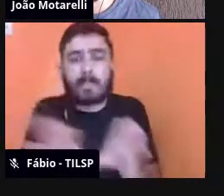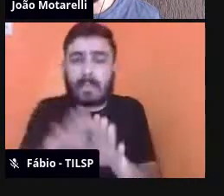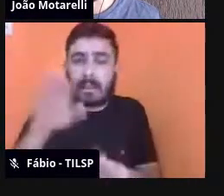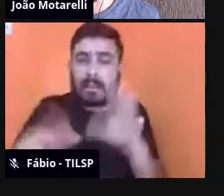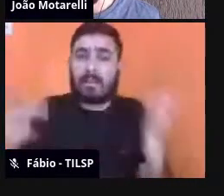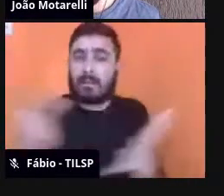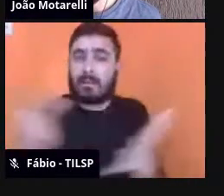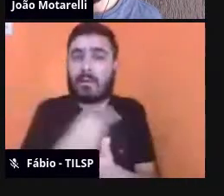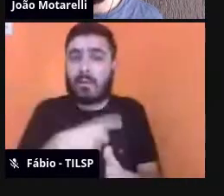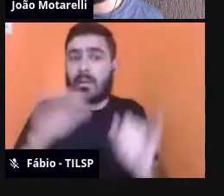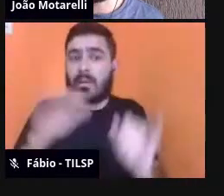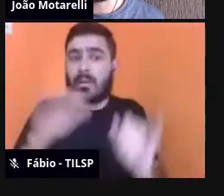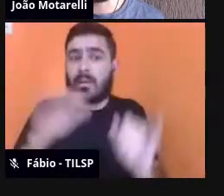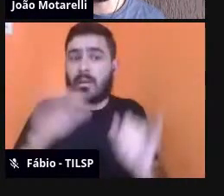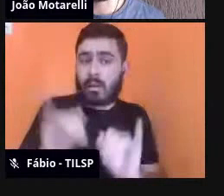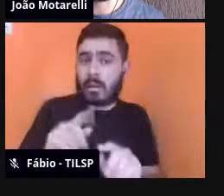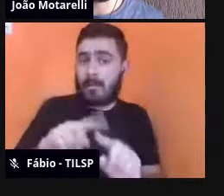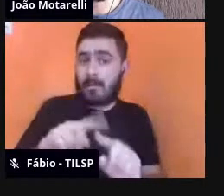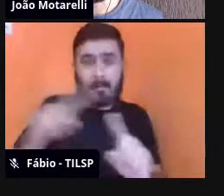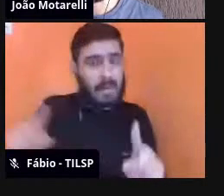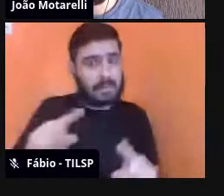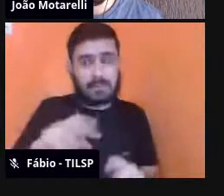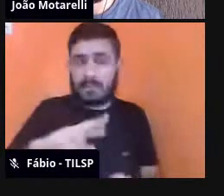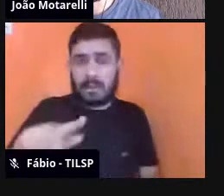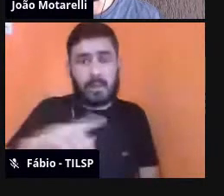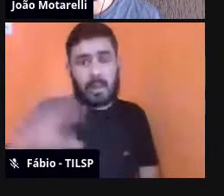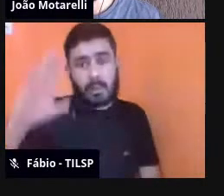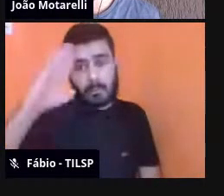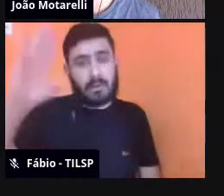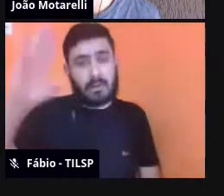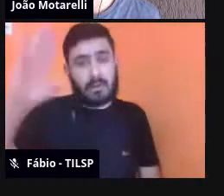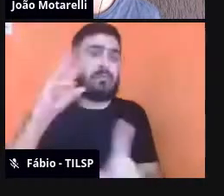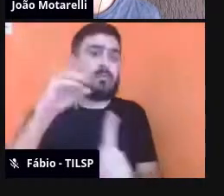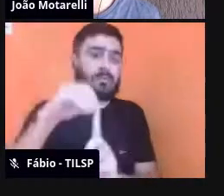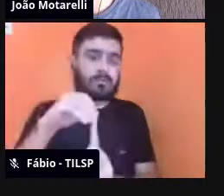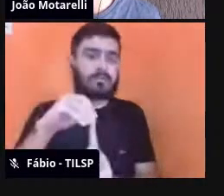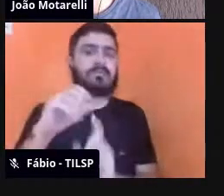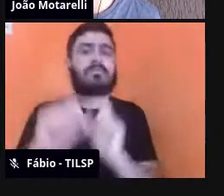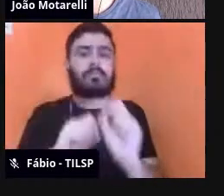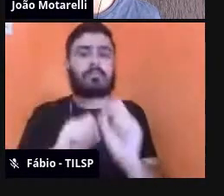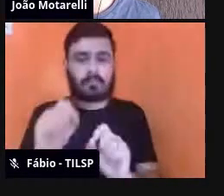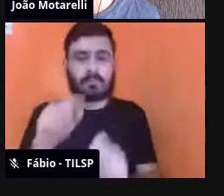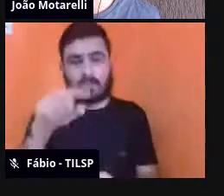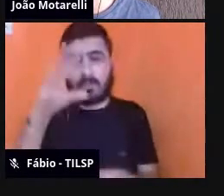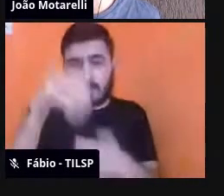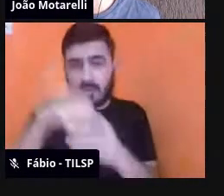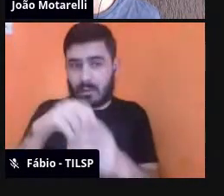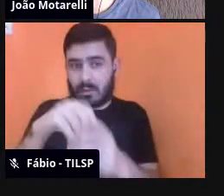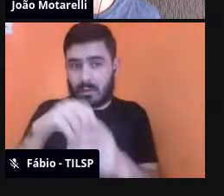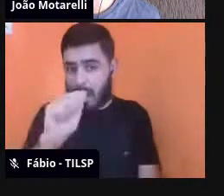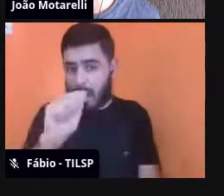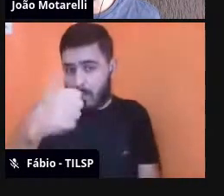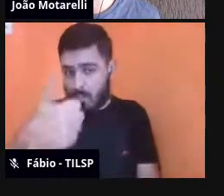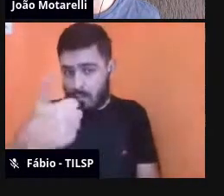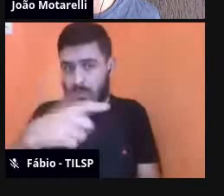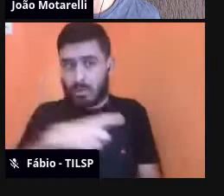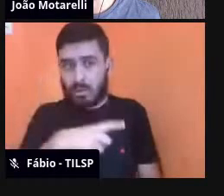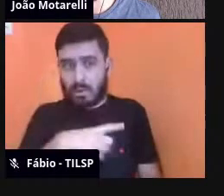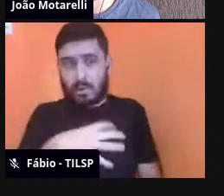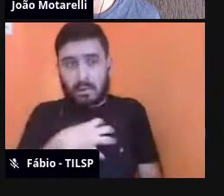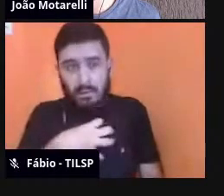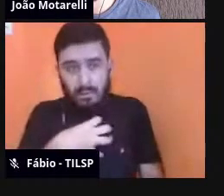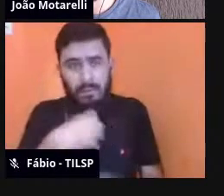objetivo principal. Conforme evidenciado pelo seguinte: A1, comportamento compulsivo, preocupação mental em relação às